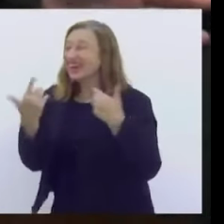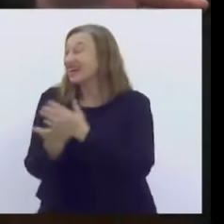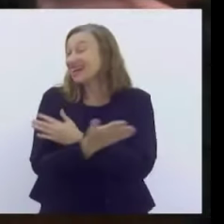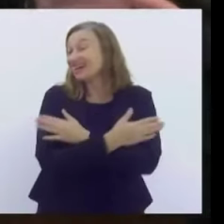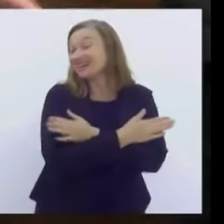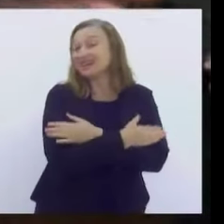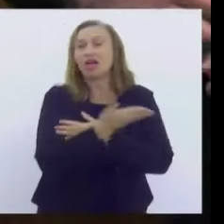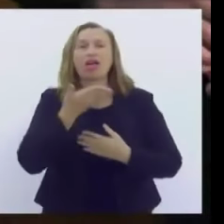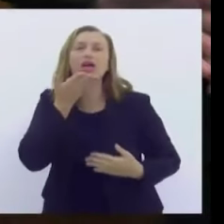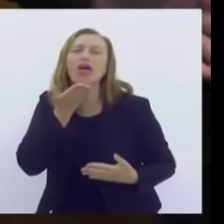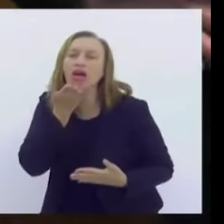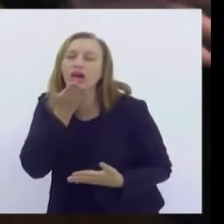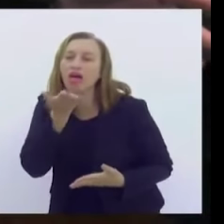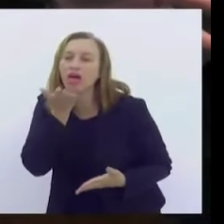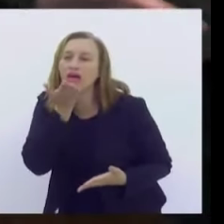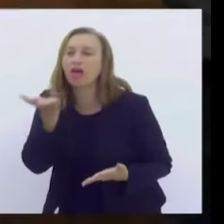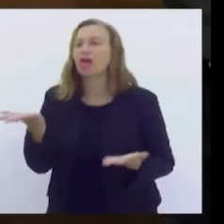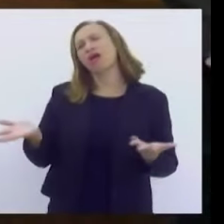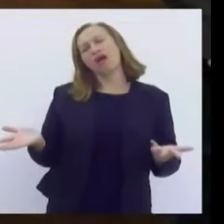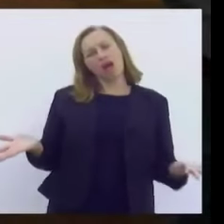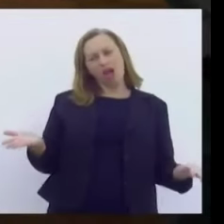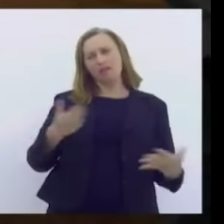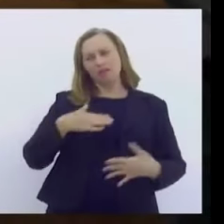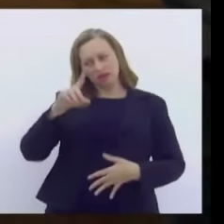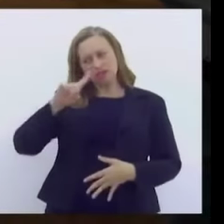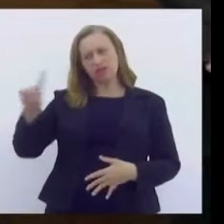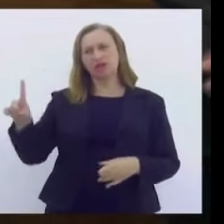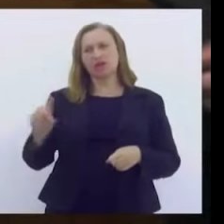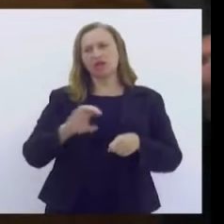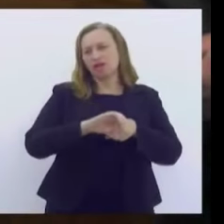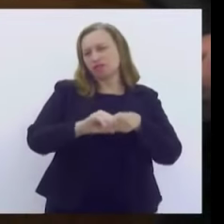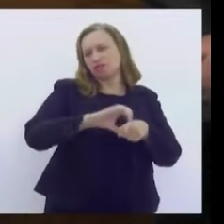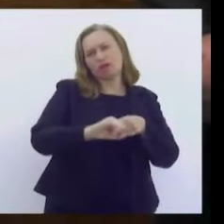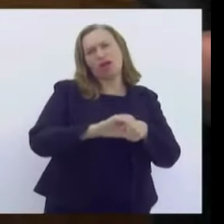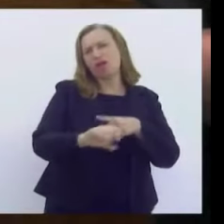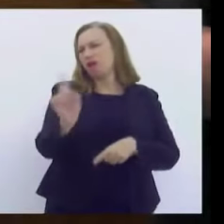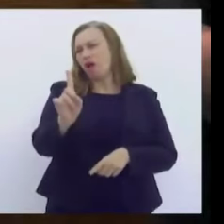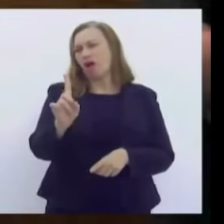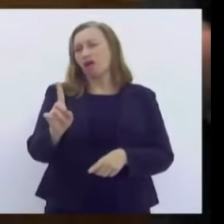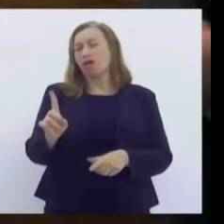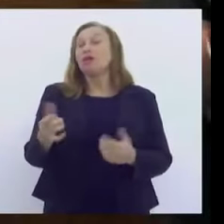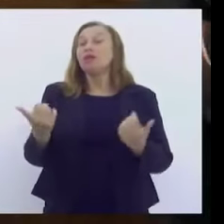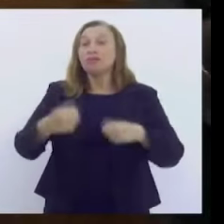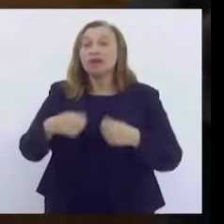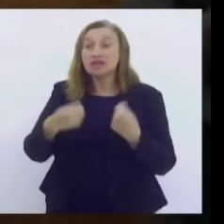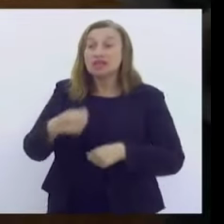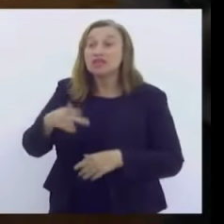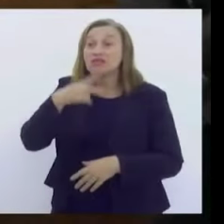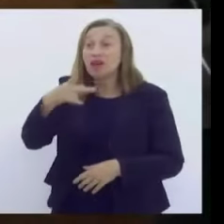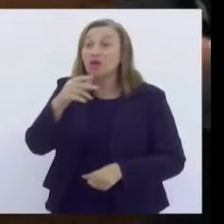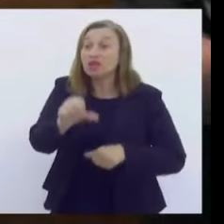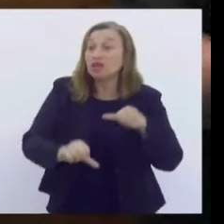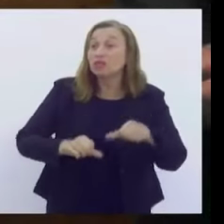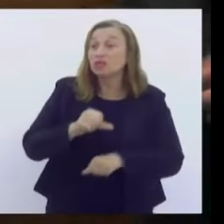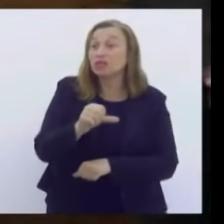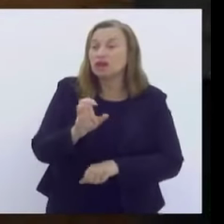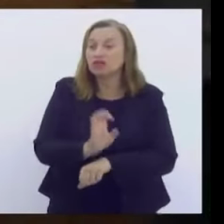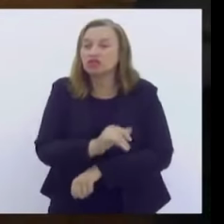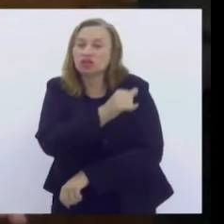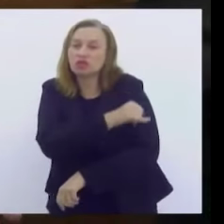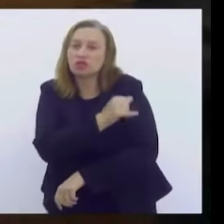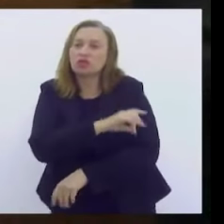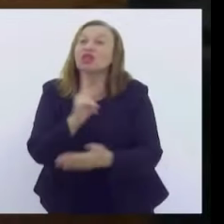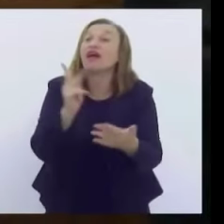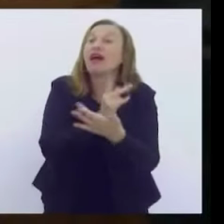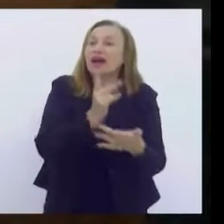babando ovo pelo amor de Deus Pô eu não tô aqui para falar que o governador quer ouvir não eu tenho que falar o que ele tem que mudar no governo do estado do Rio de Janeiro o que tá